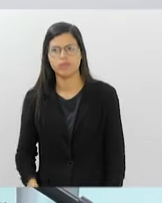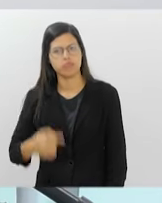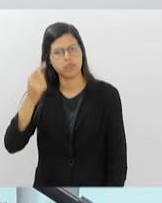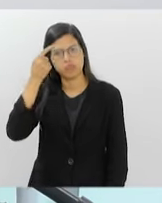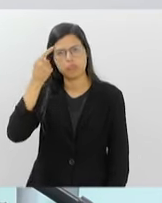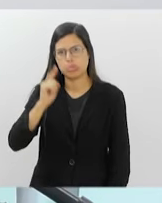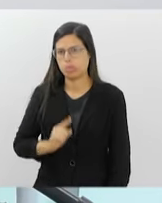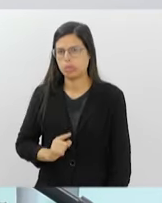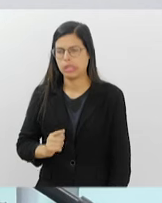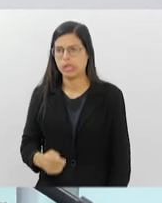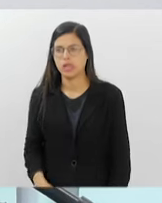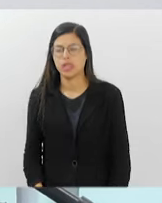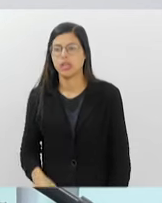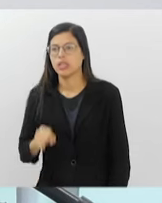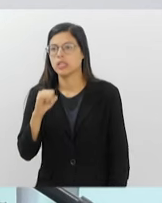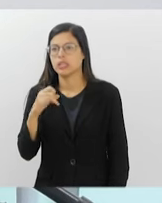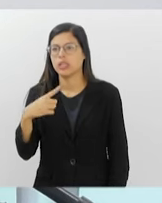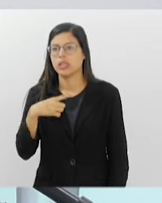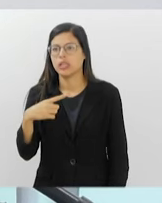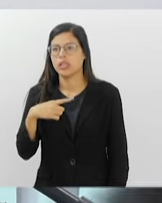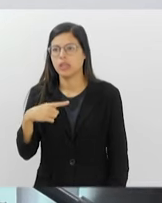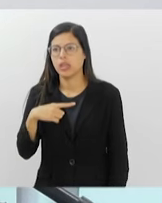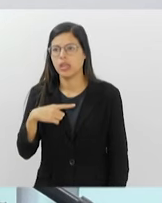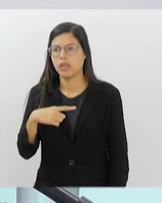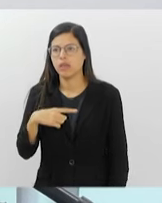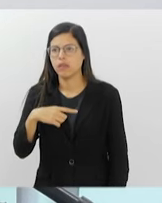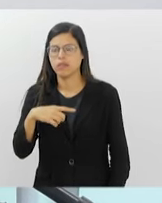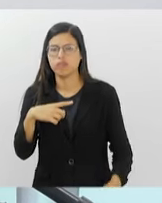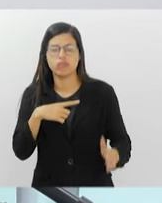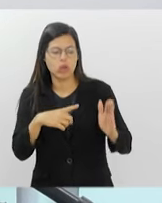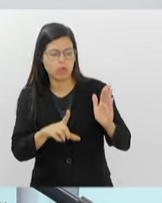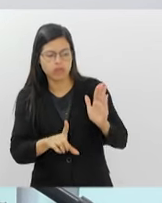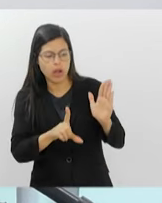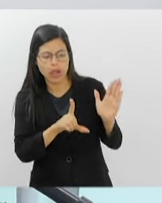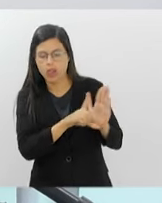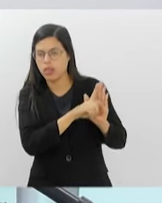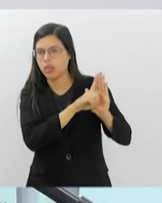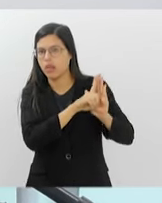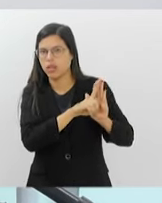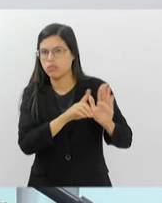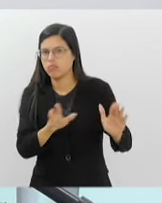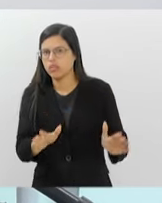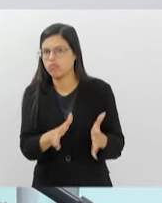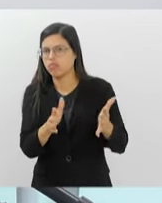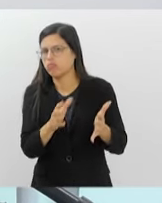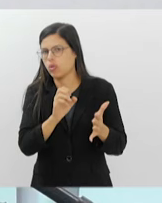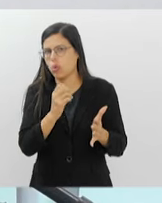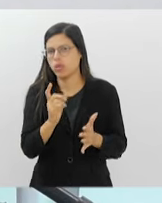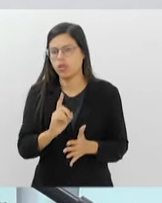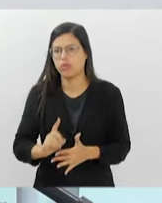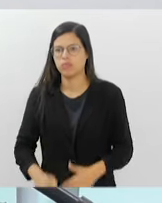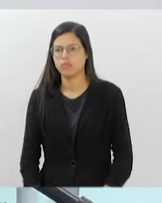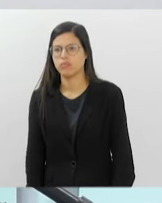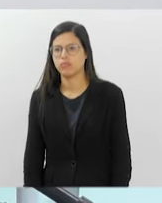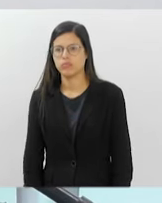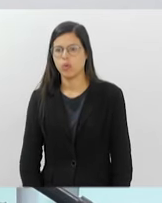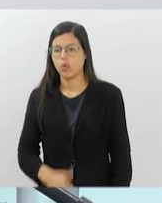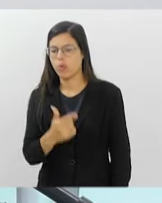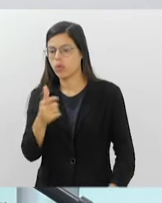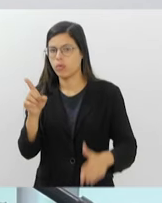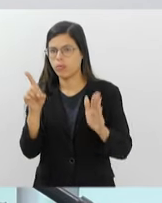teve se teve foi através de alguma lei do incentivo ou não outra pergunta